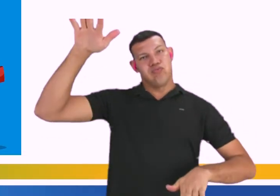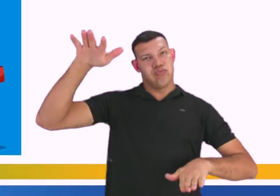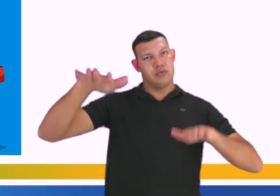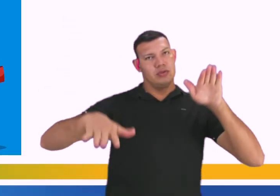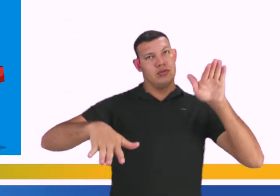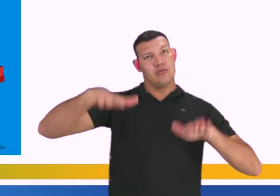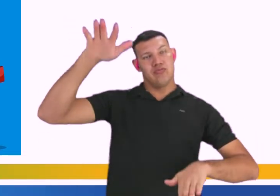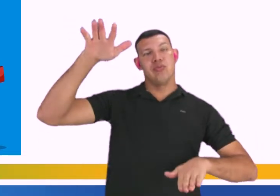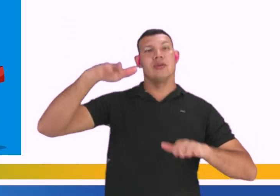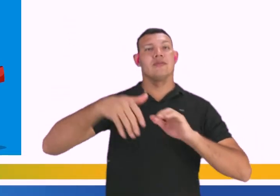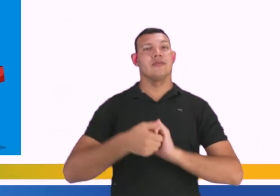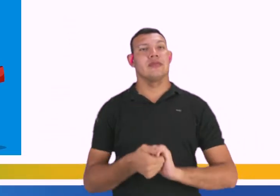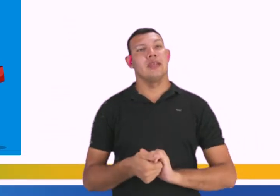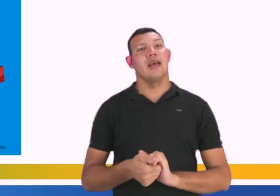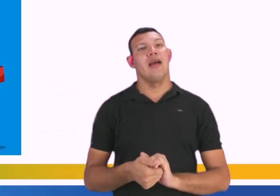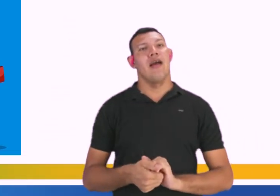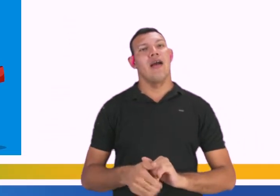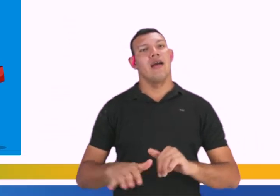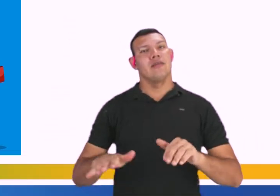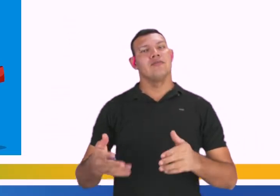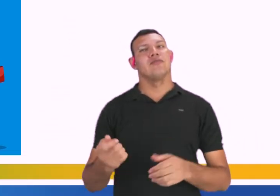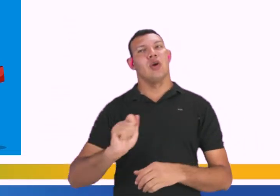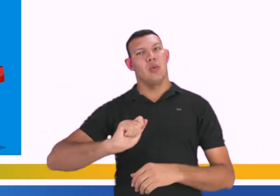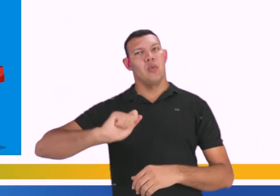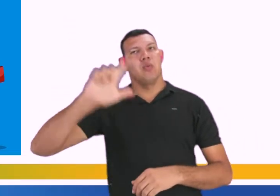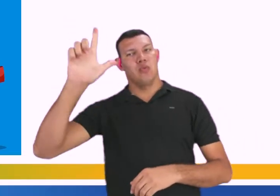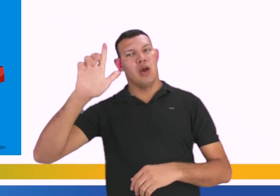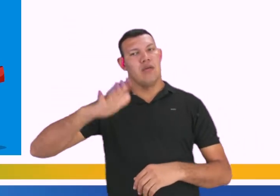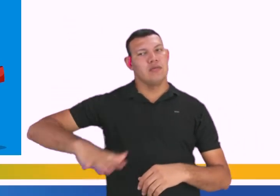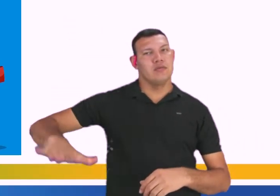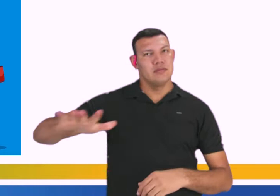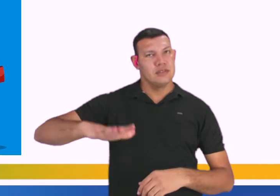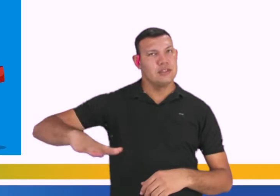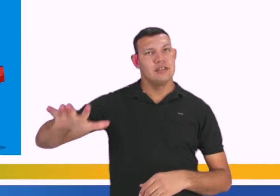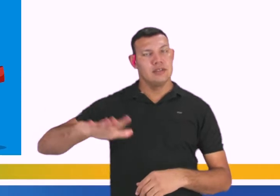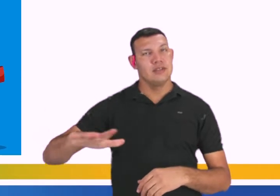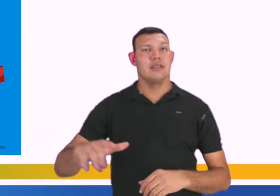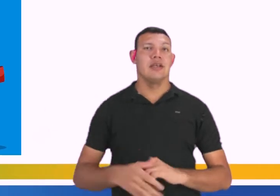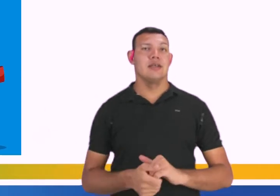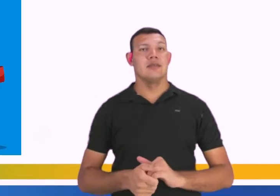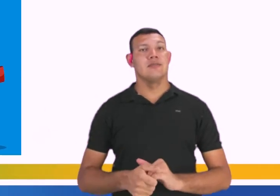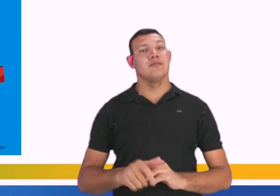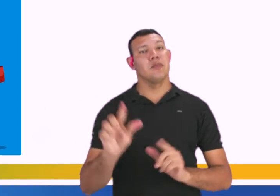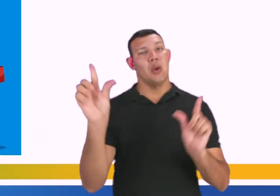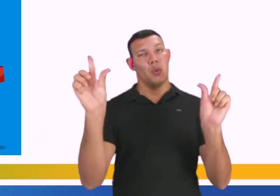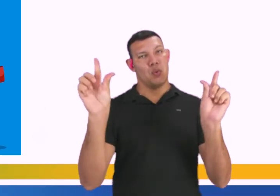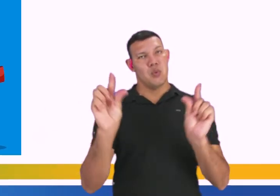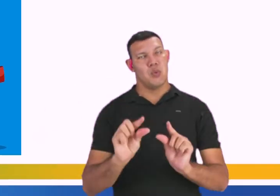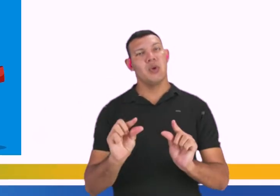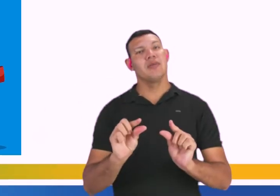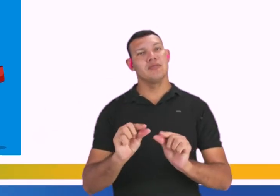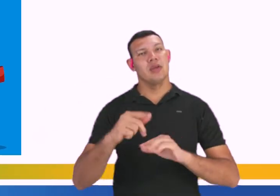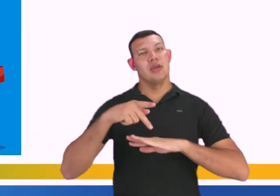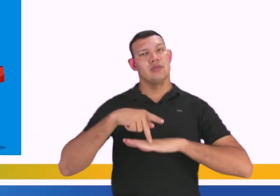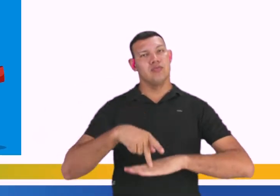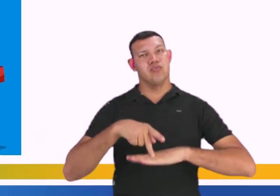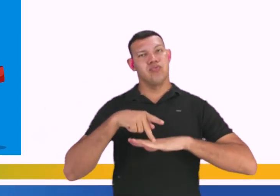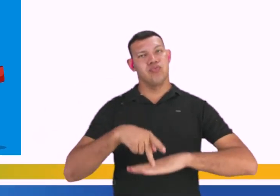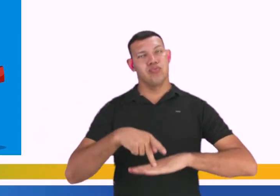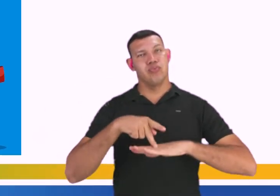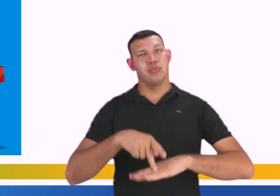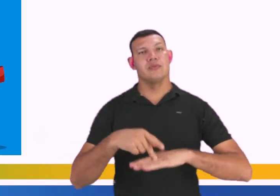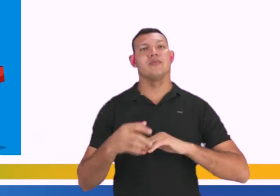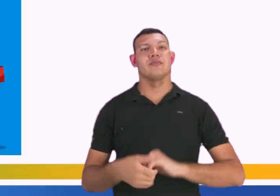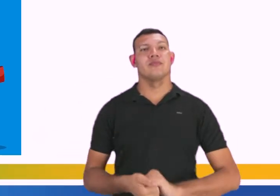Quanto maior for o valor da área na qual se aplica essa força, menor a pressão. Se essa área diminui, então a